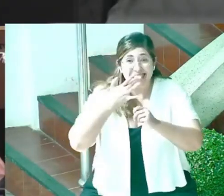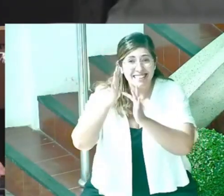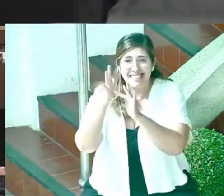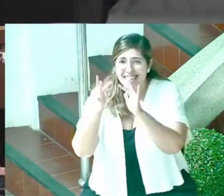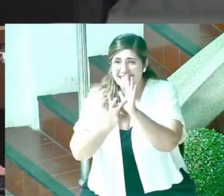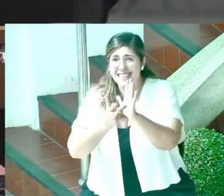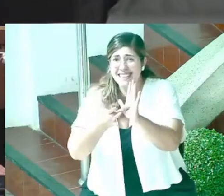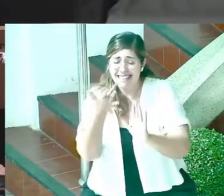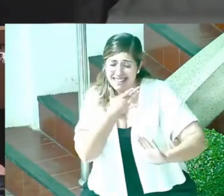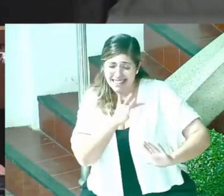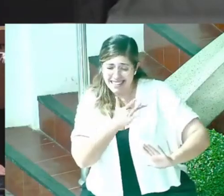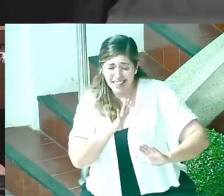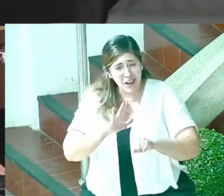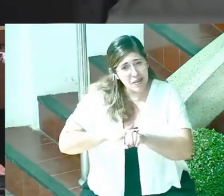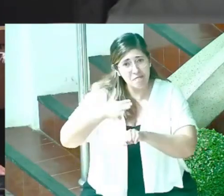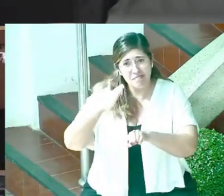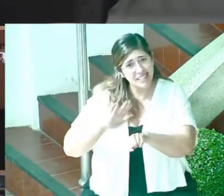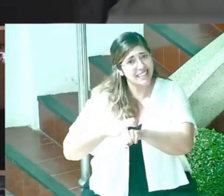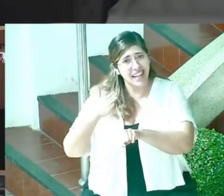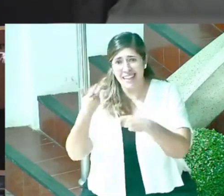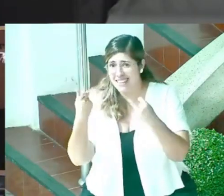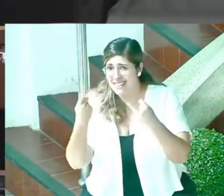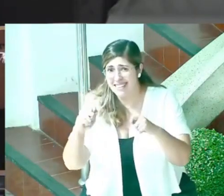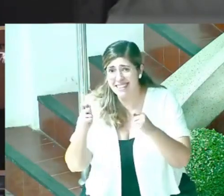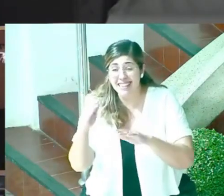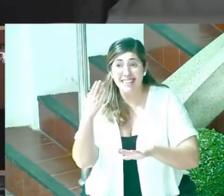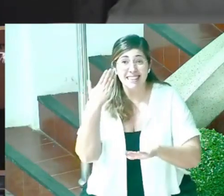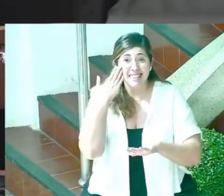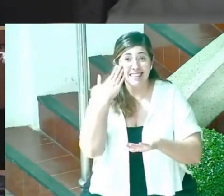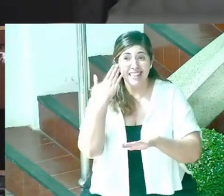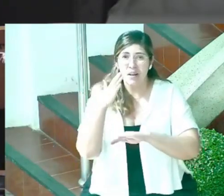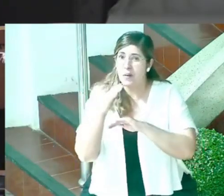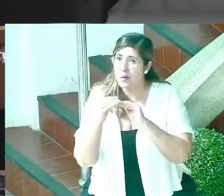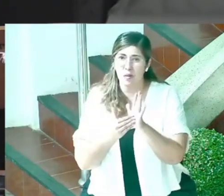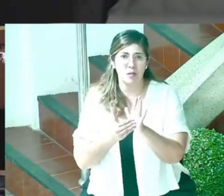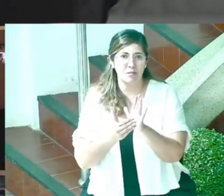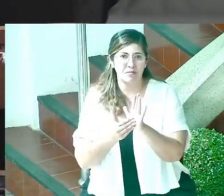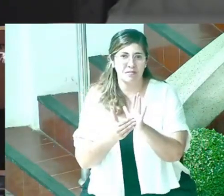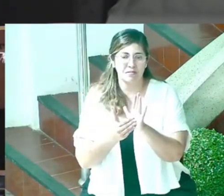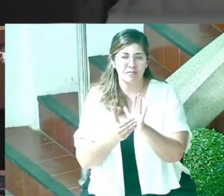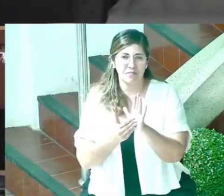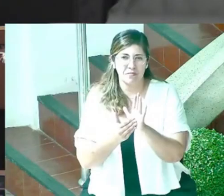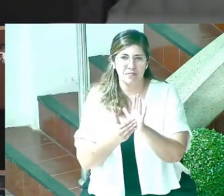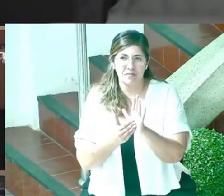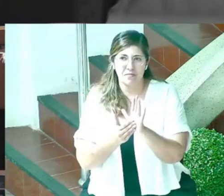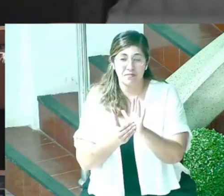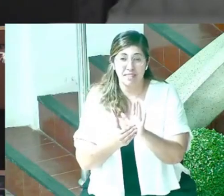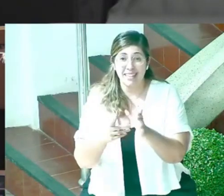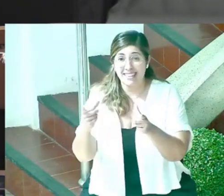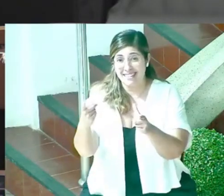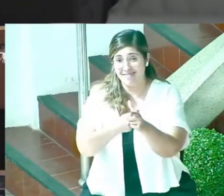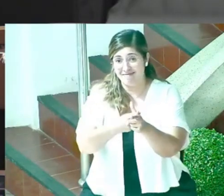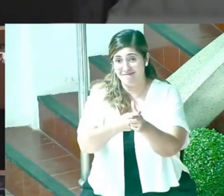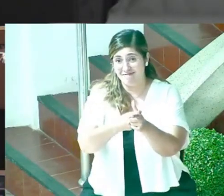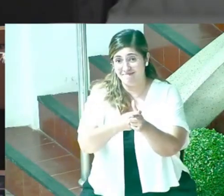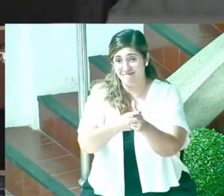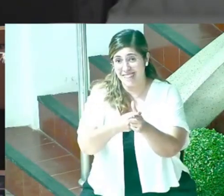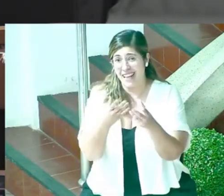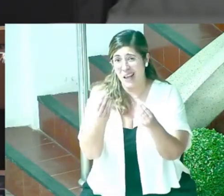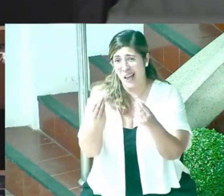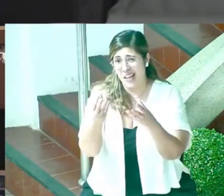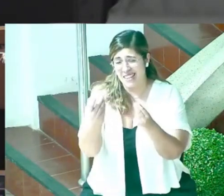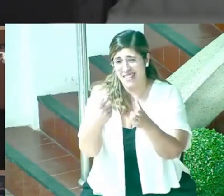Mas o Senhor, em sua imensa graça, porque Ele é rico em misericórdia, Ele